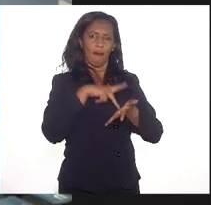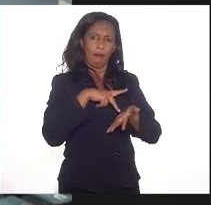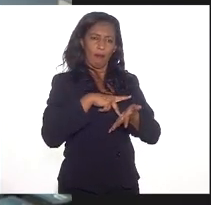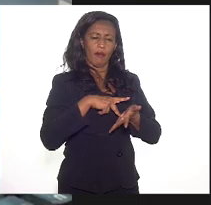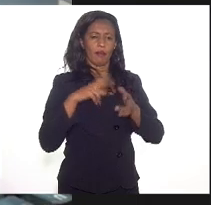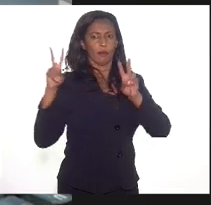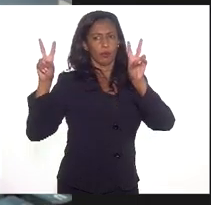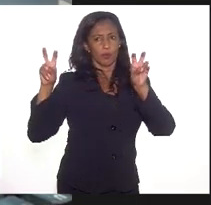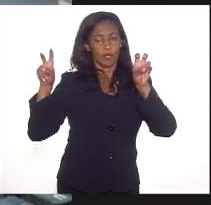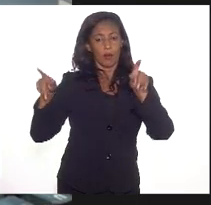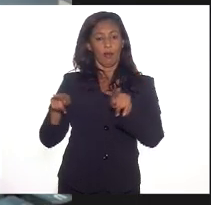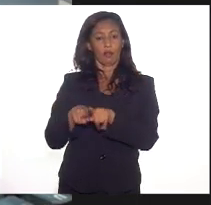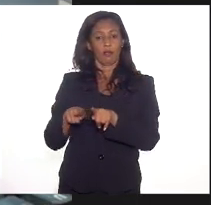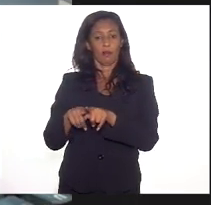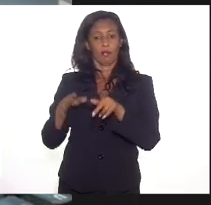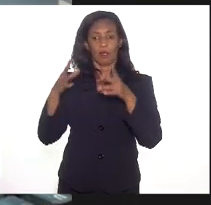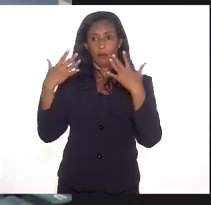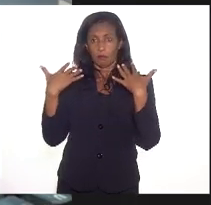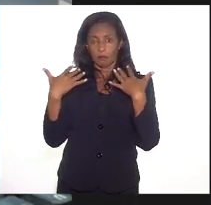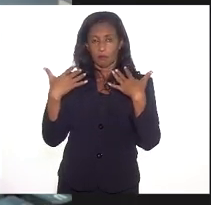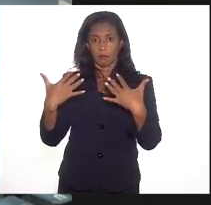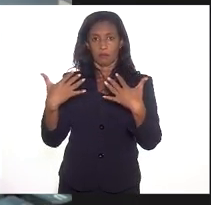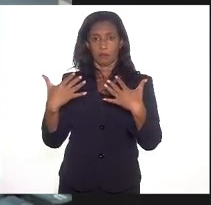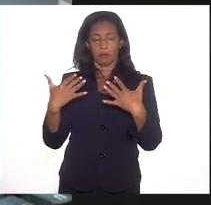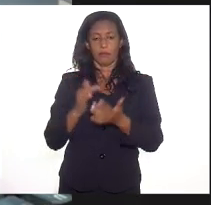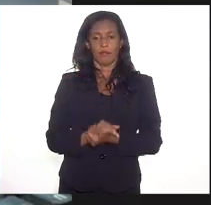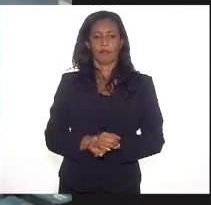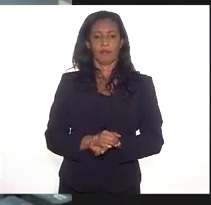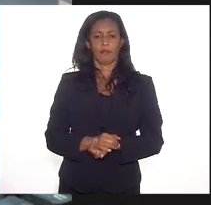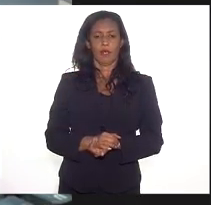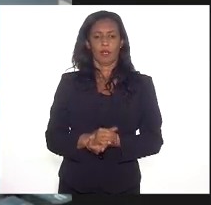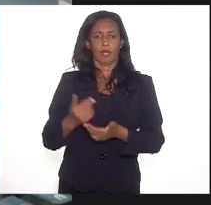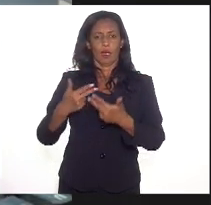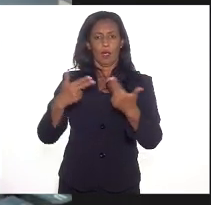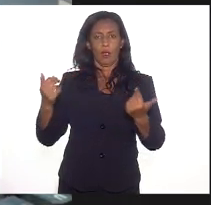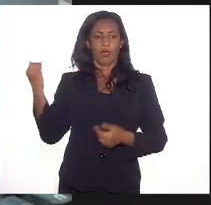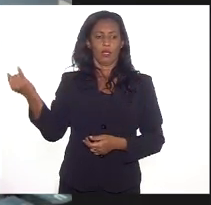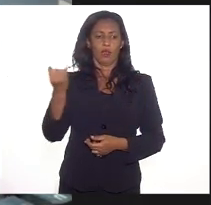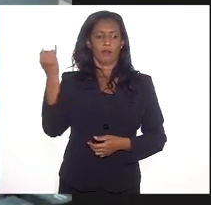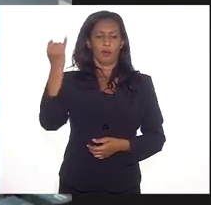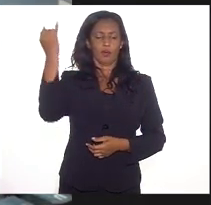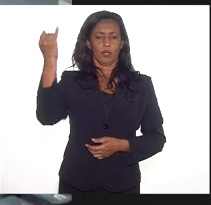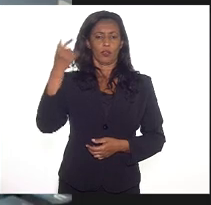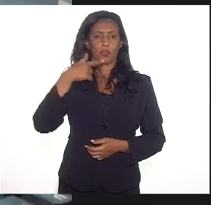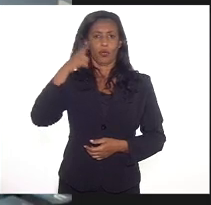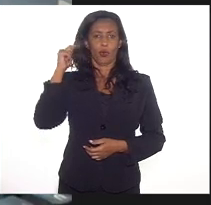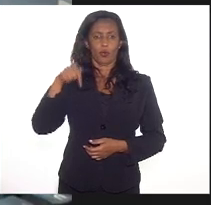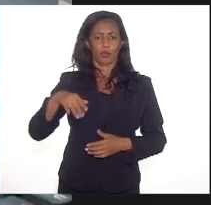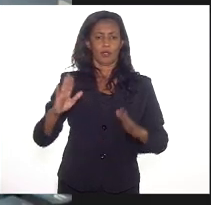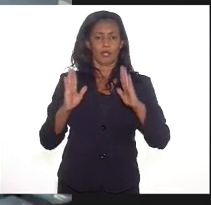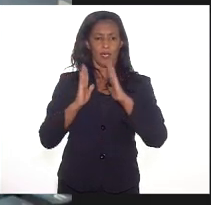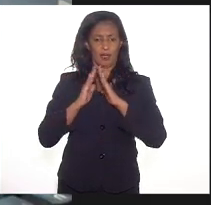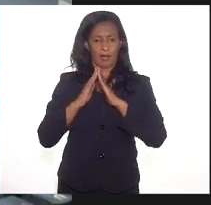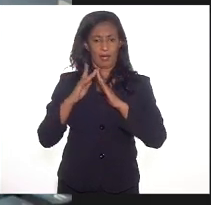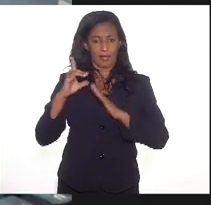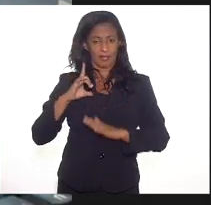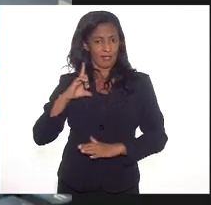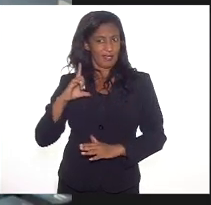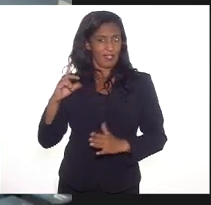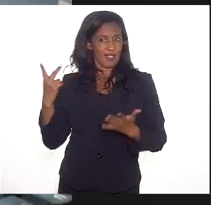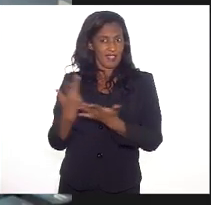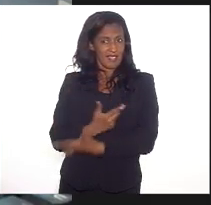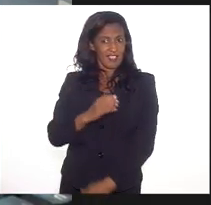o tema, mas também que chama a atenção a algo que é tão fundamental. Ontem, nesta casa, era instalada aí a